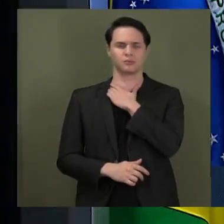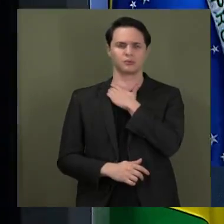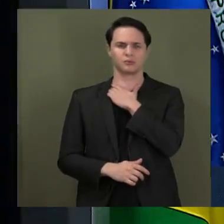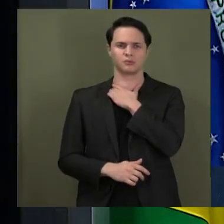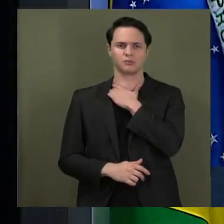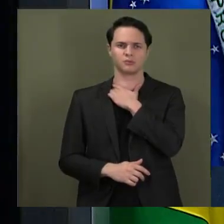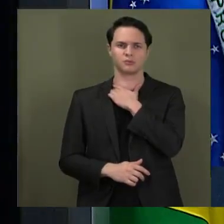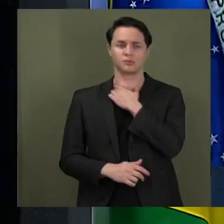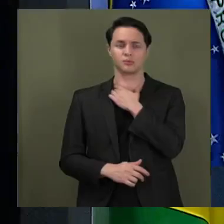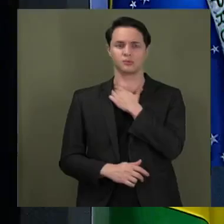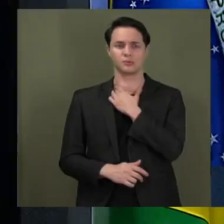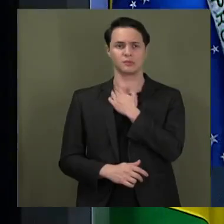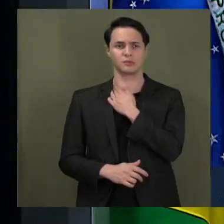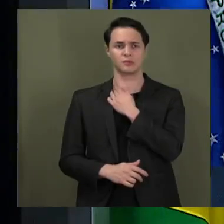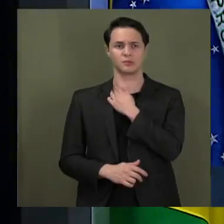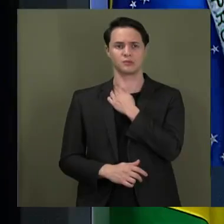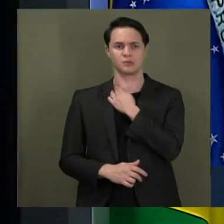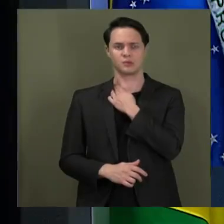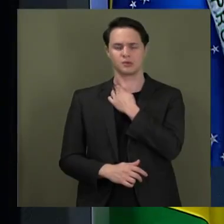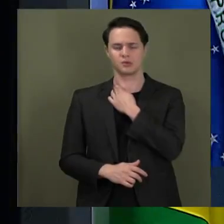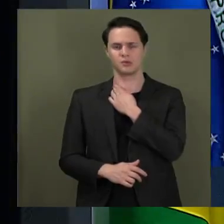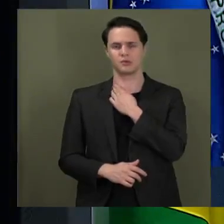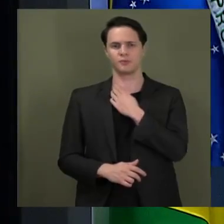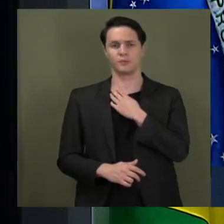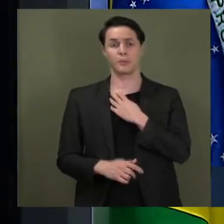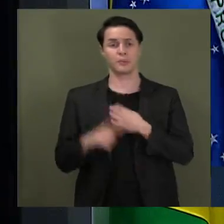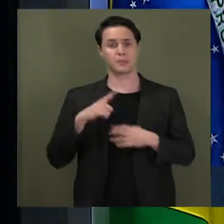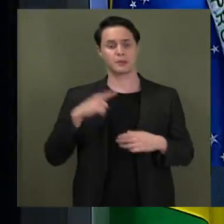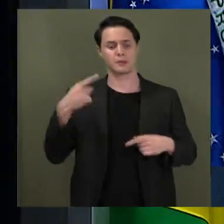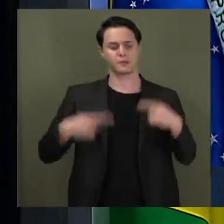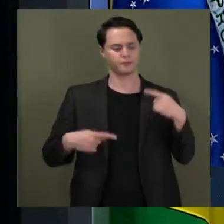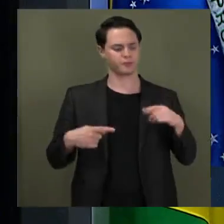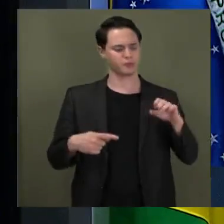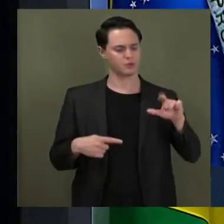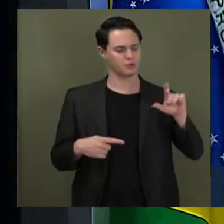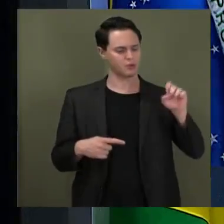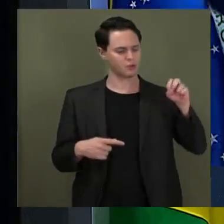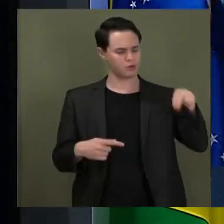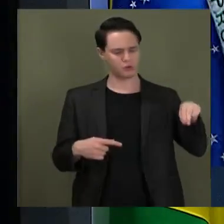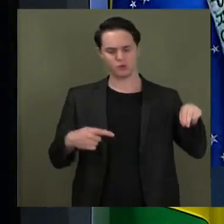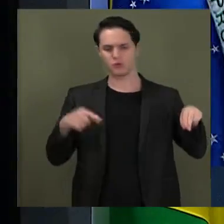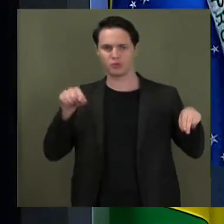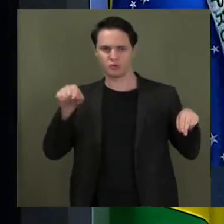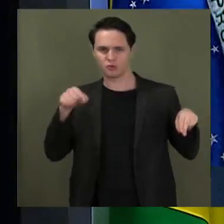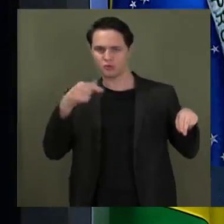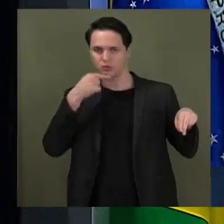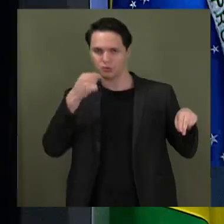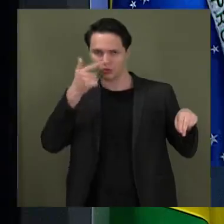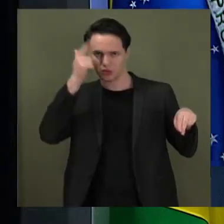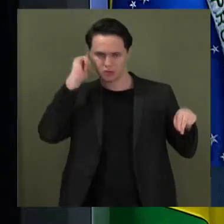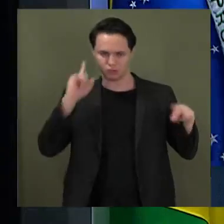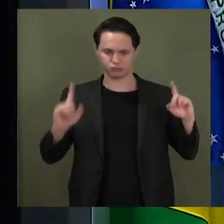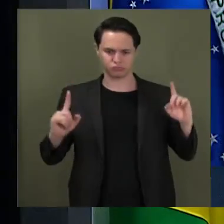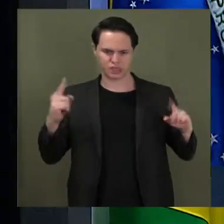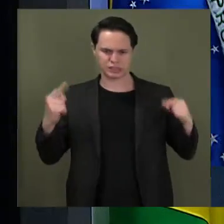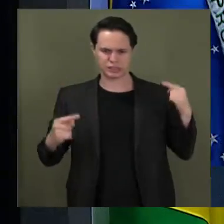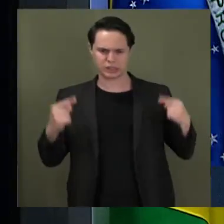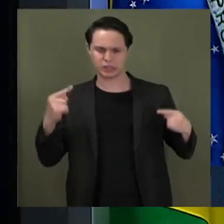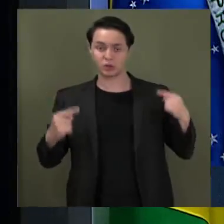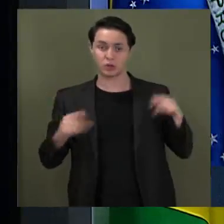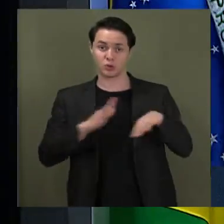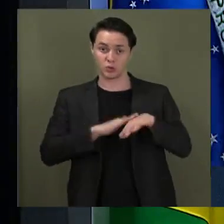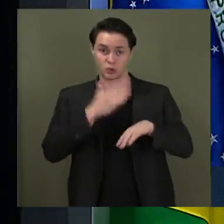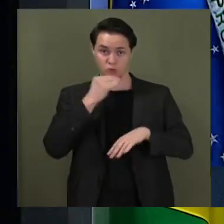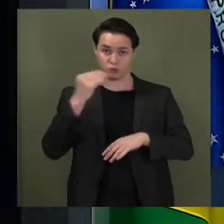antigo Twitter, atual X, com Alexandre de Moraes, continuou mais intenso no domingo, ontem, quando ele fez